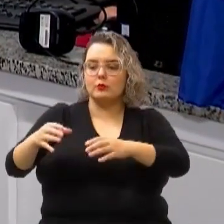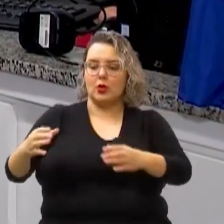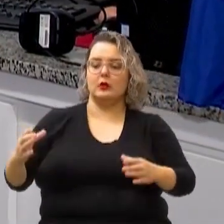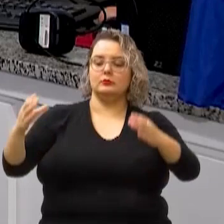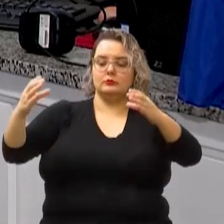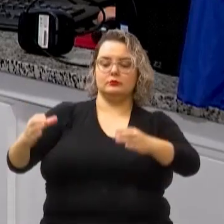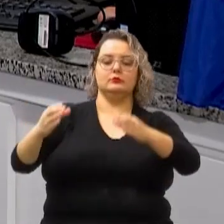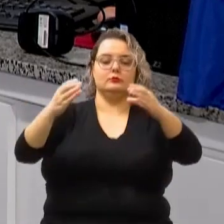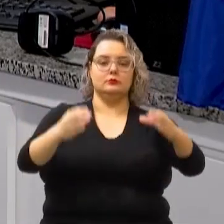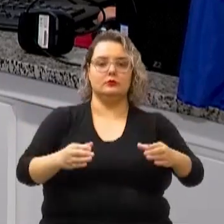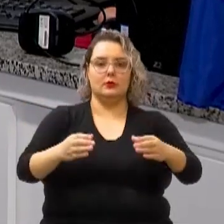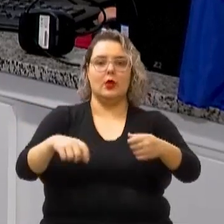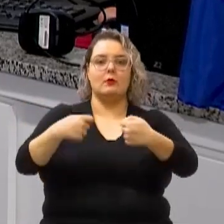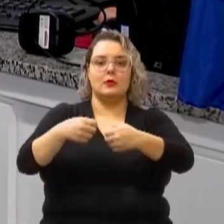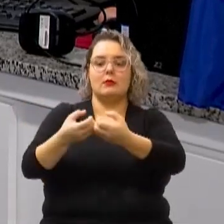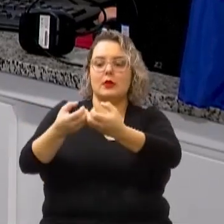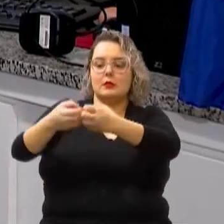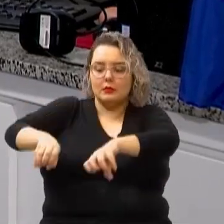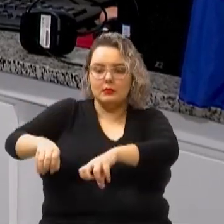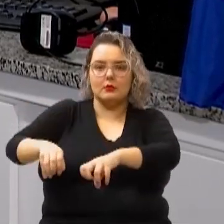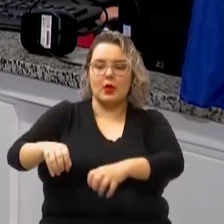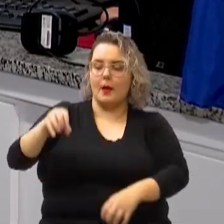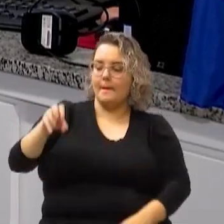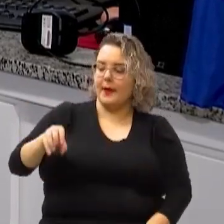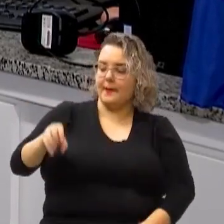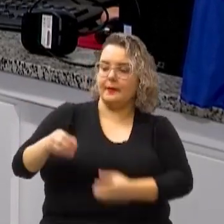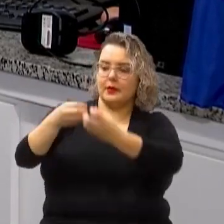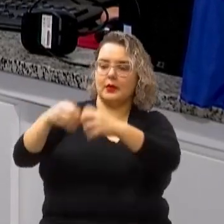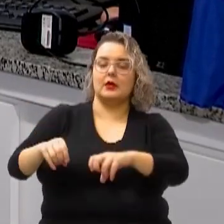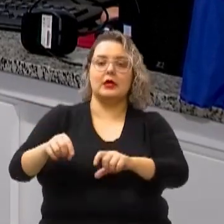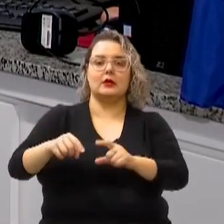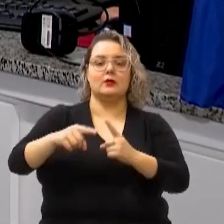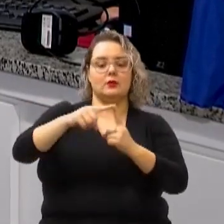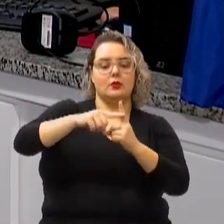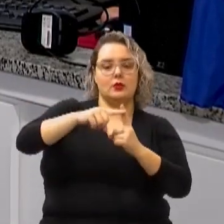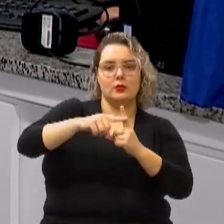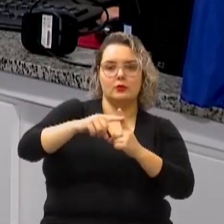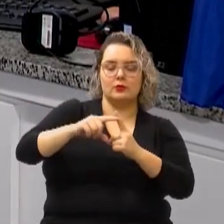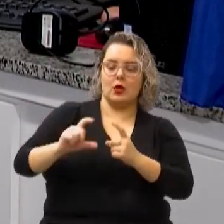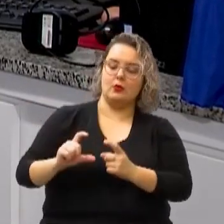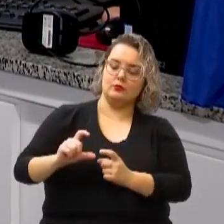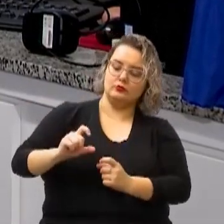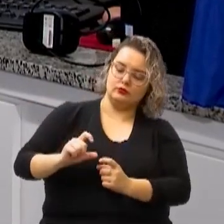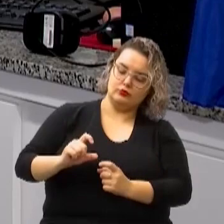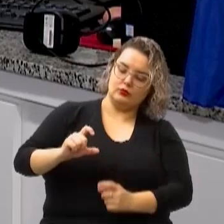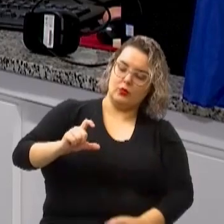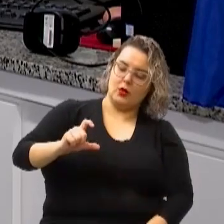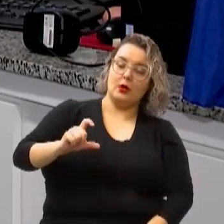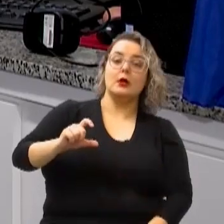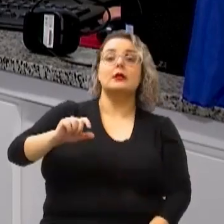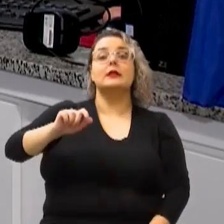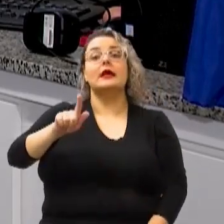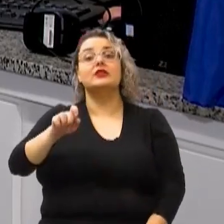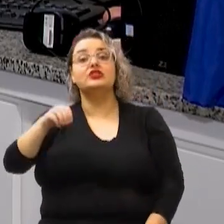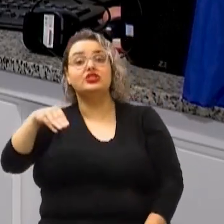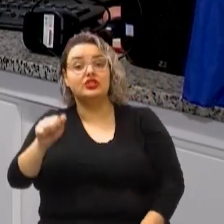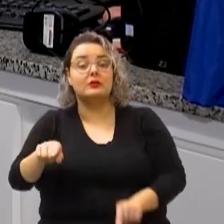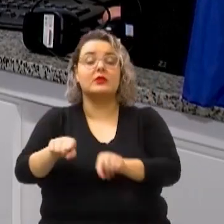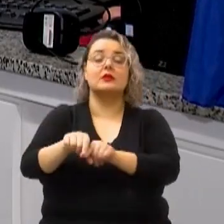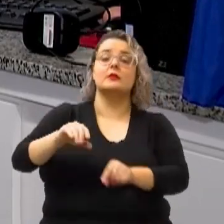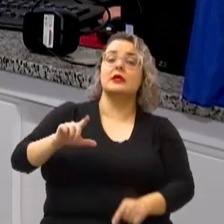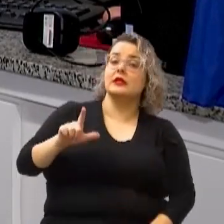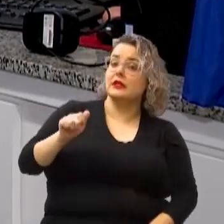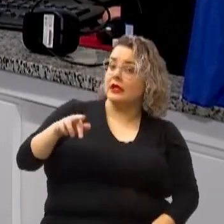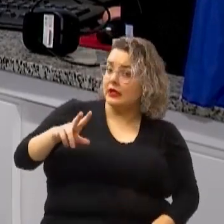supor de um lote, eu teria que quebrar o ovo e medir com um paquímetro a altura da gema, da clara.